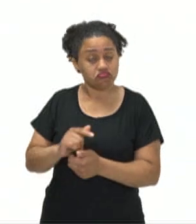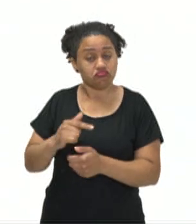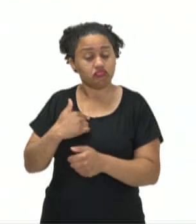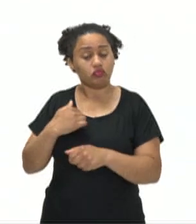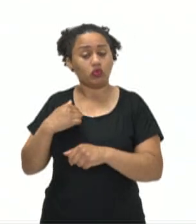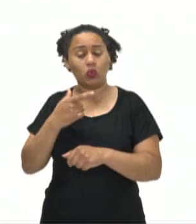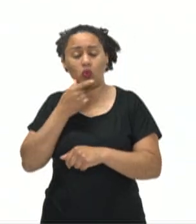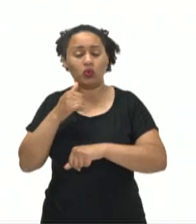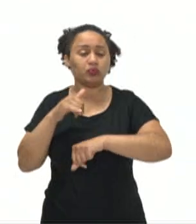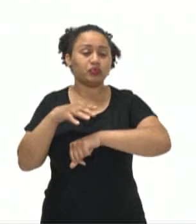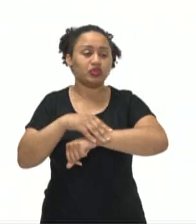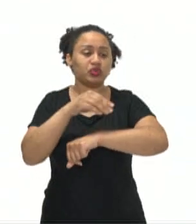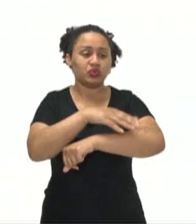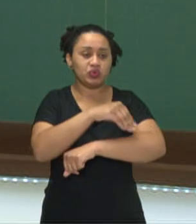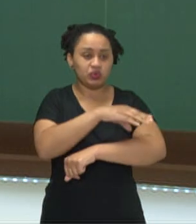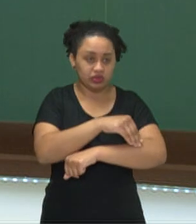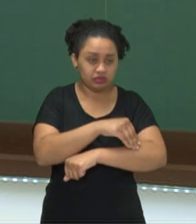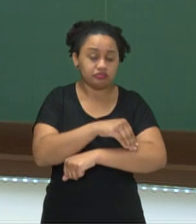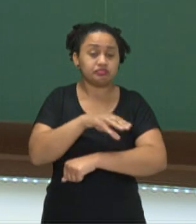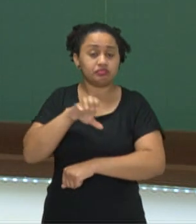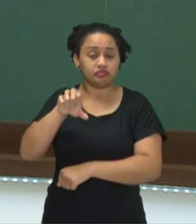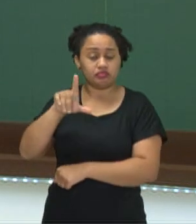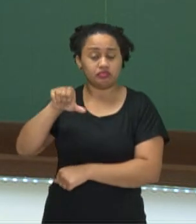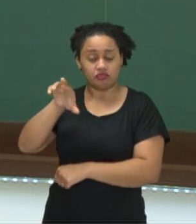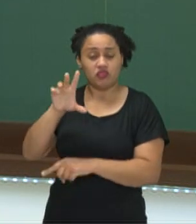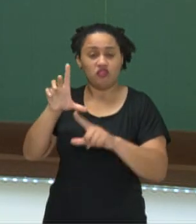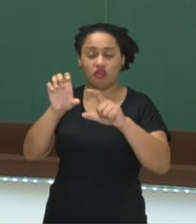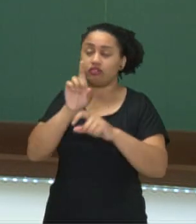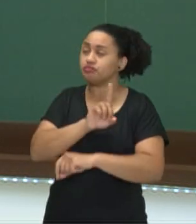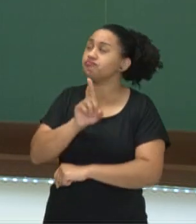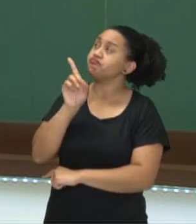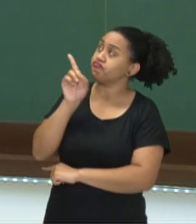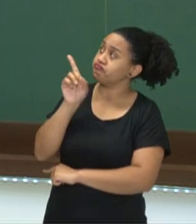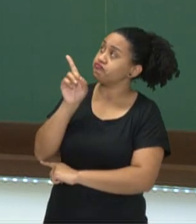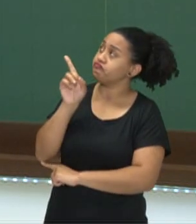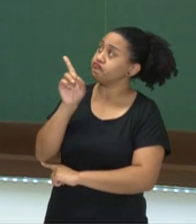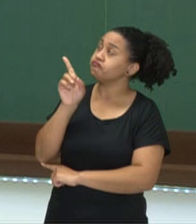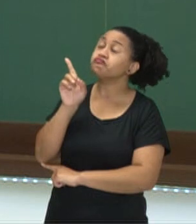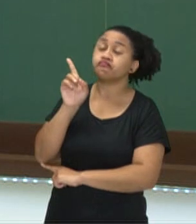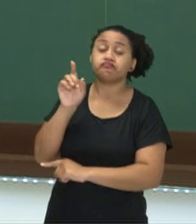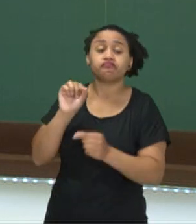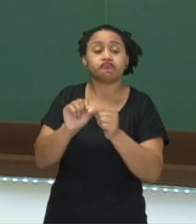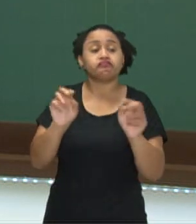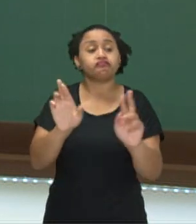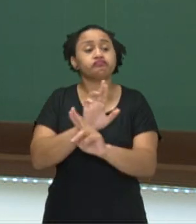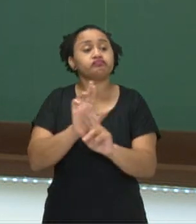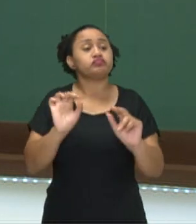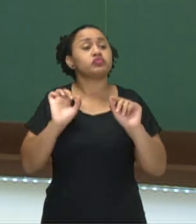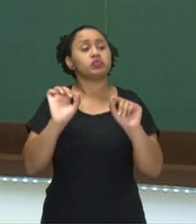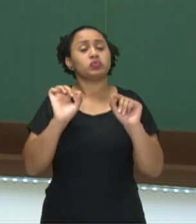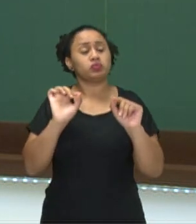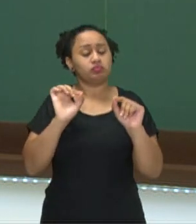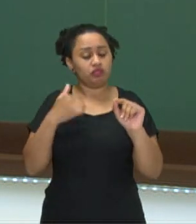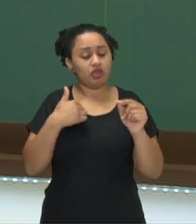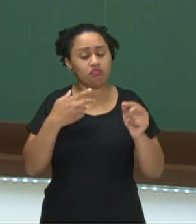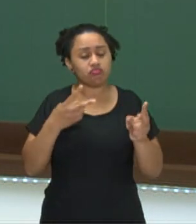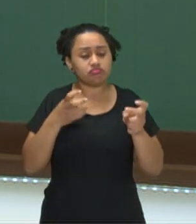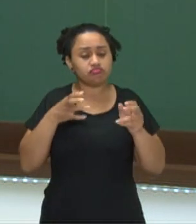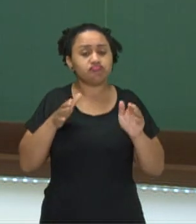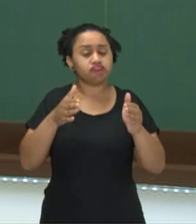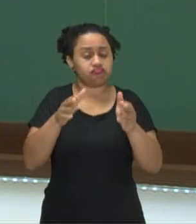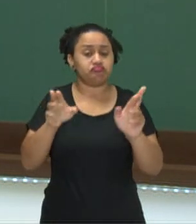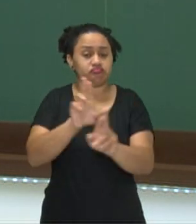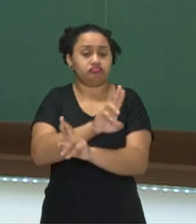suíço Leonhard Euler, ou Euler, como se preferir, e ele fez essa relação exatamente verificando